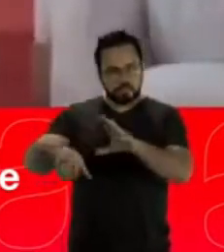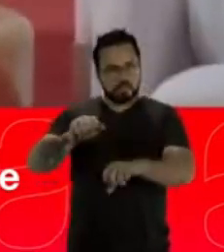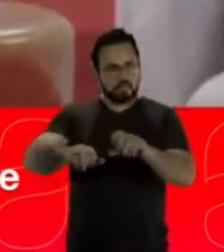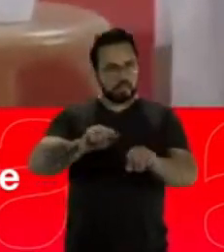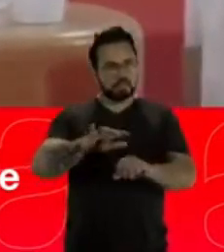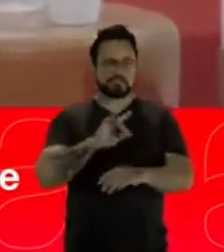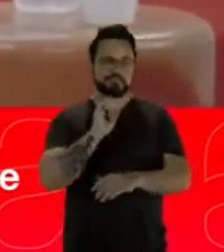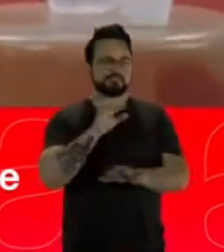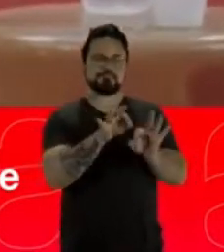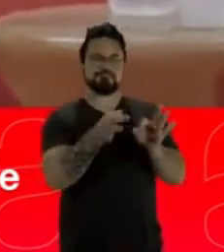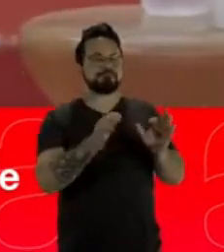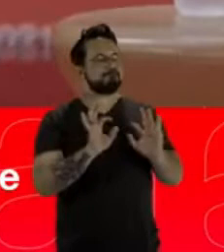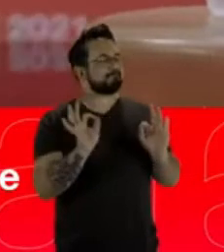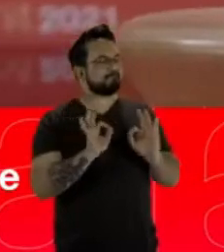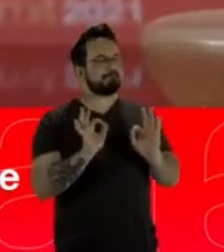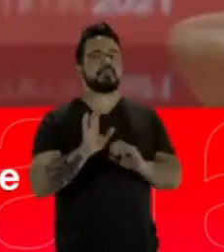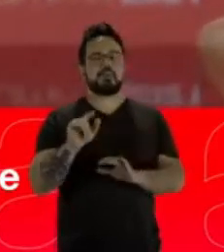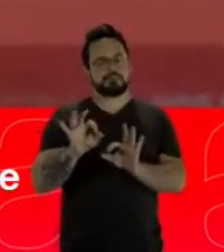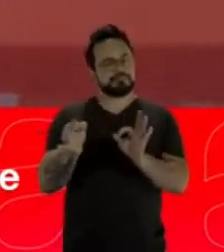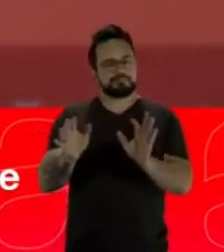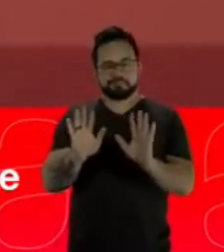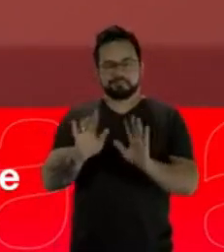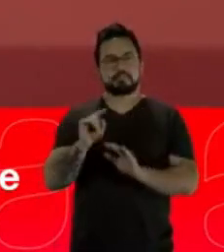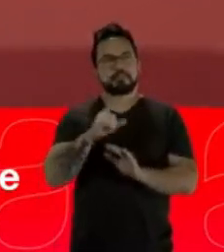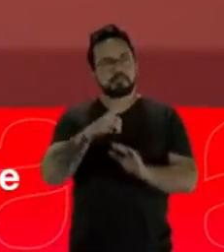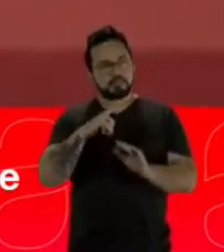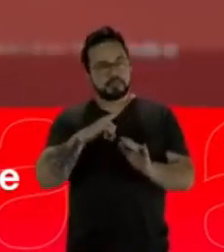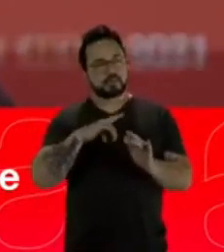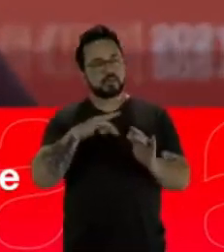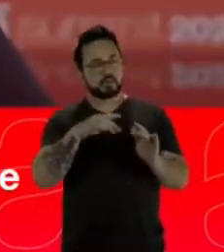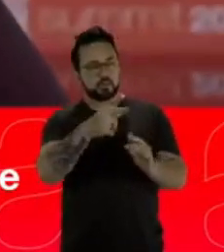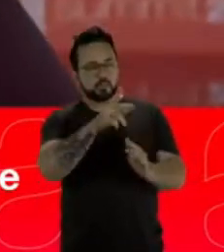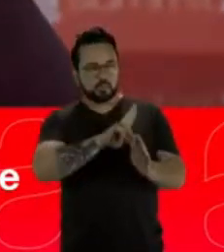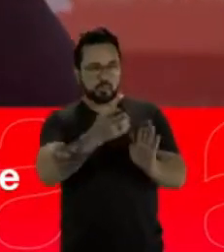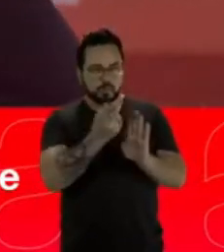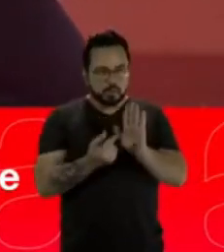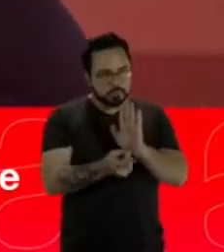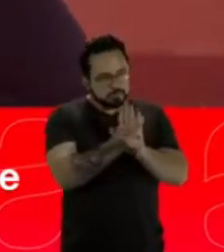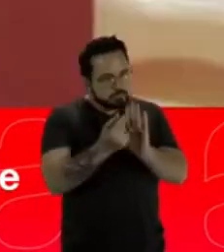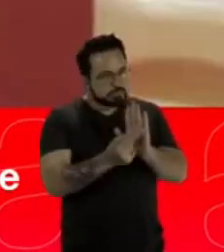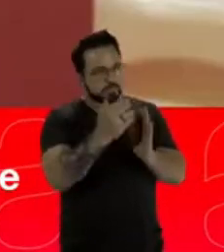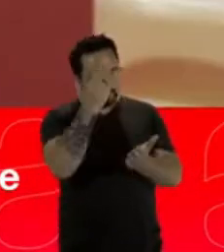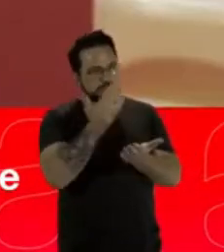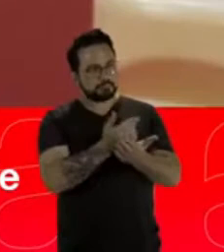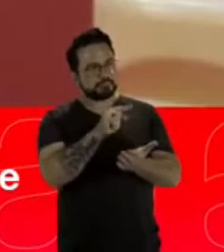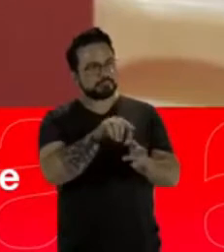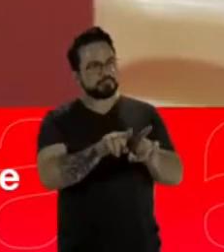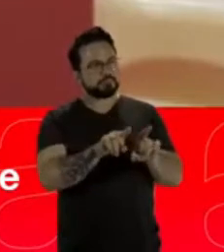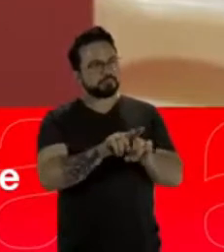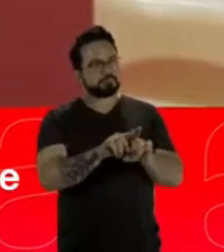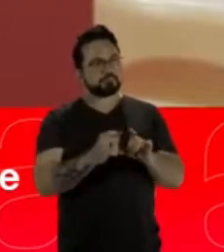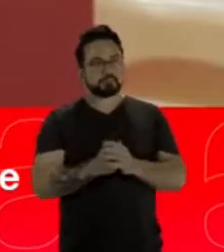recolher. Mas não é tão simples, não, né? Não é tão simples, né? Tudo tem uma relação com o dinheiro também, né? Eu acho que acredito muito nisso.